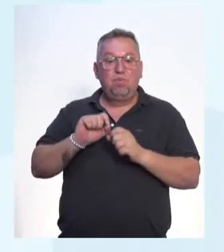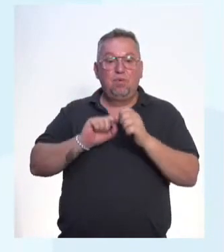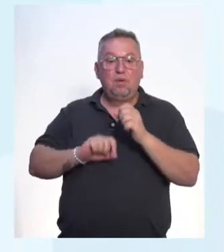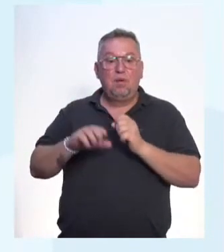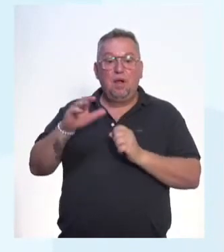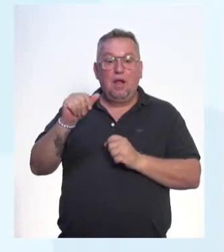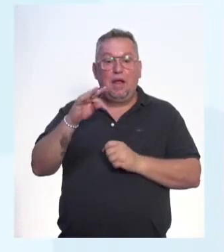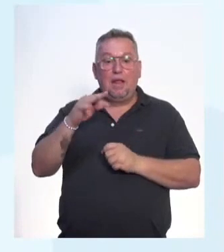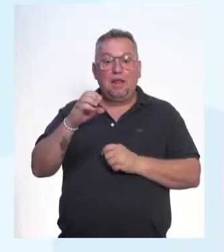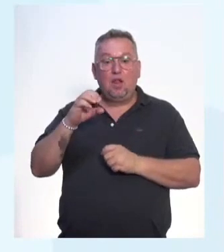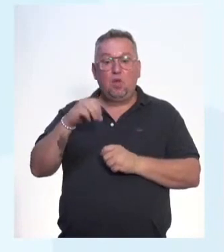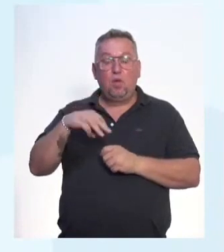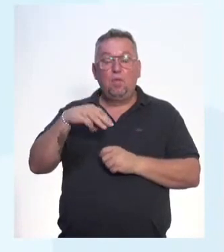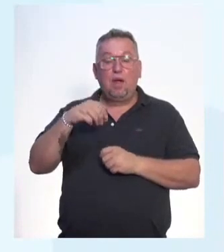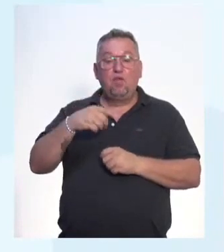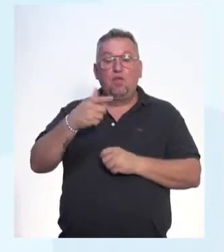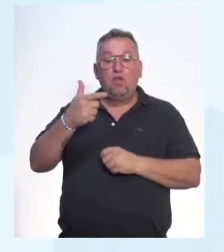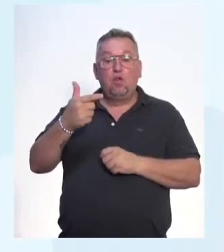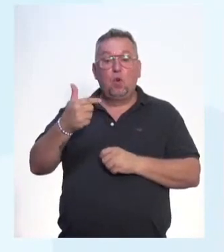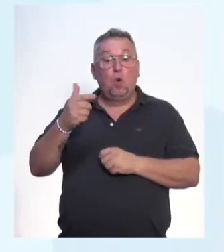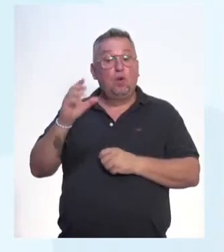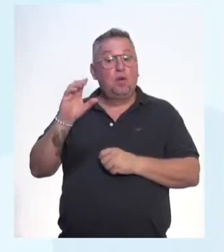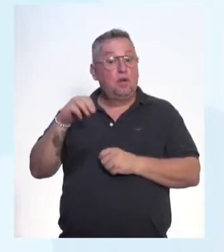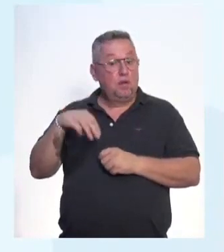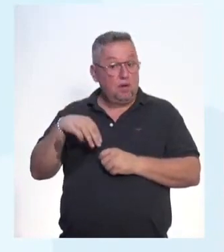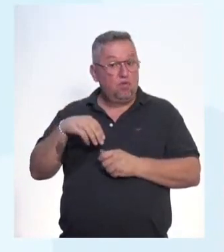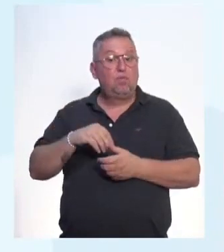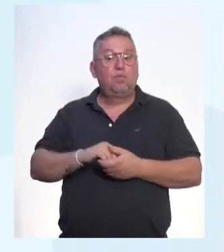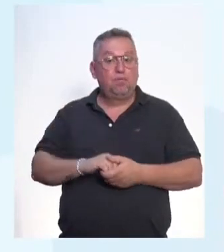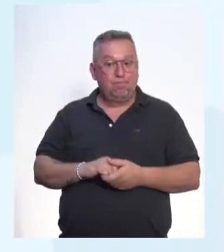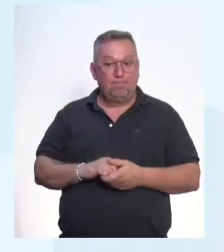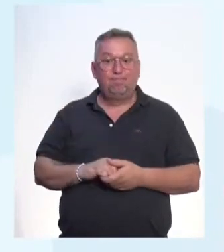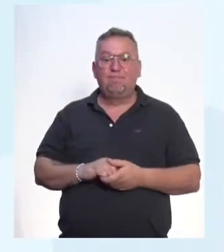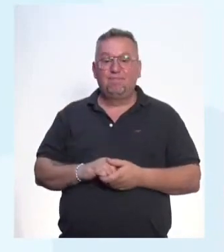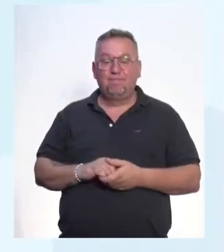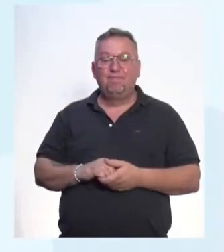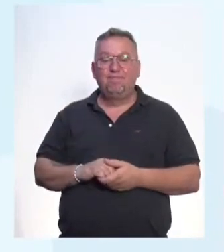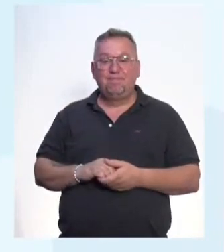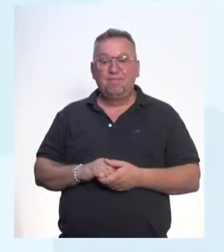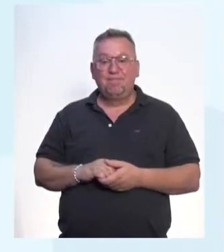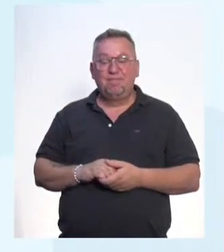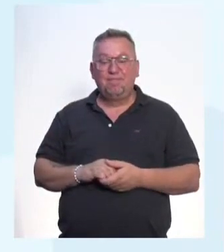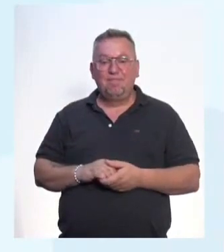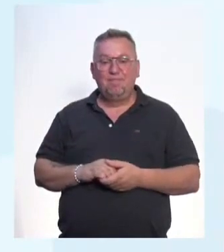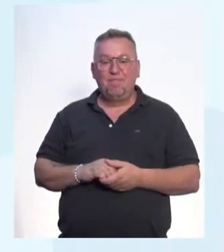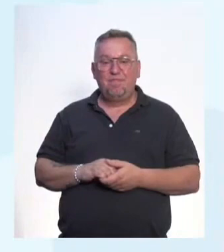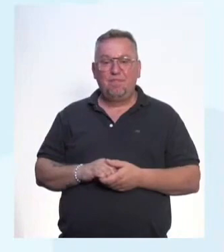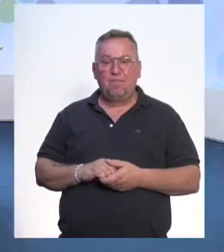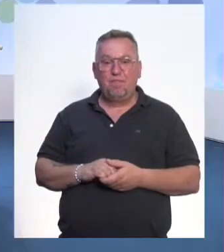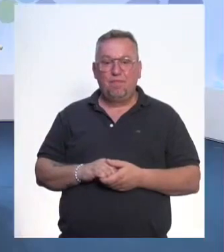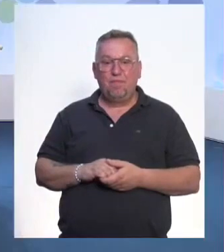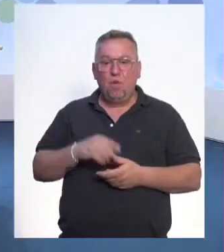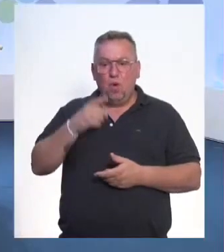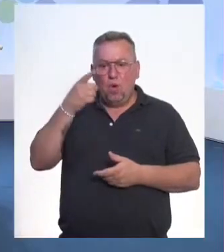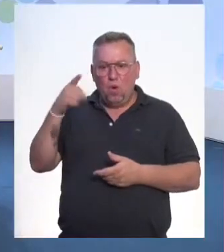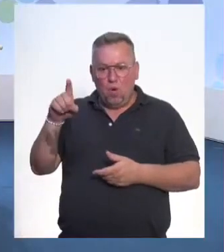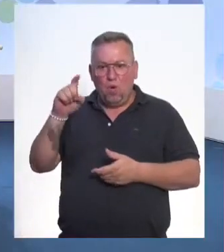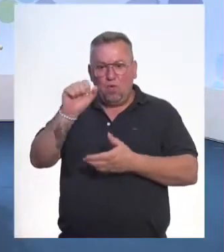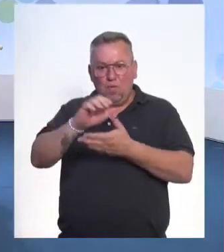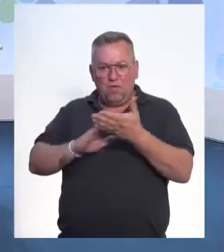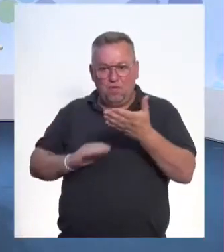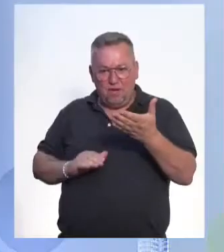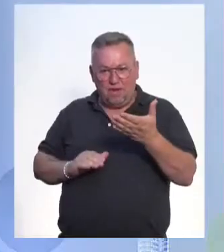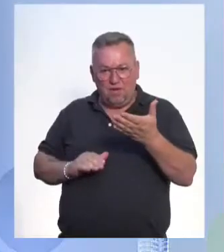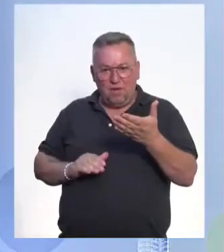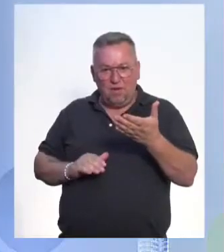um cateto e mede 12 centímetros. Vamos, então, para a nossa última